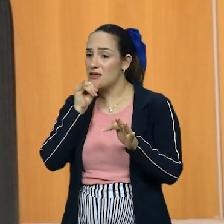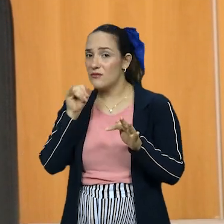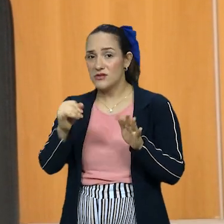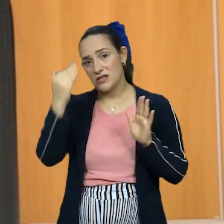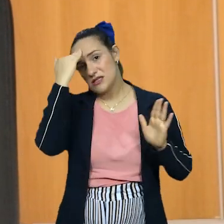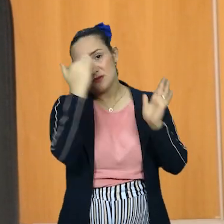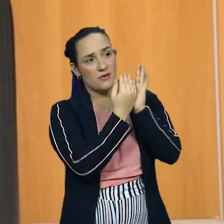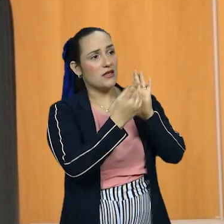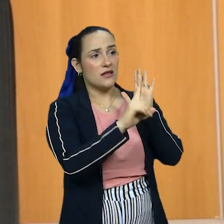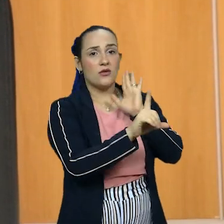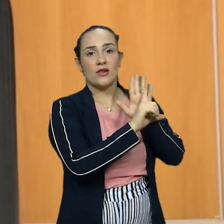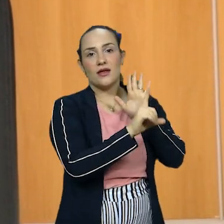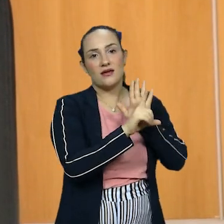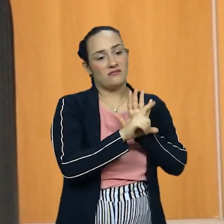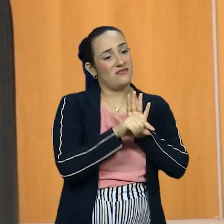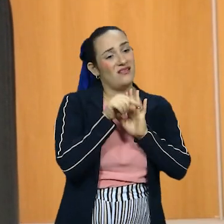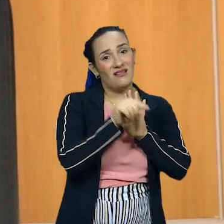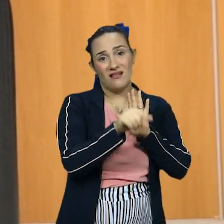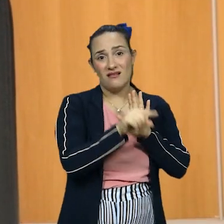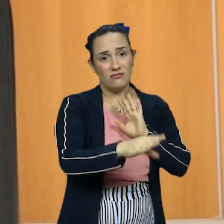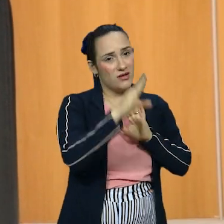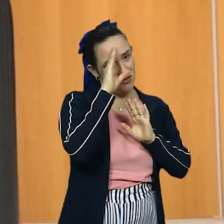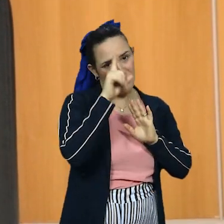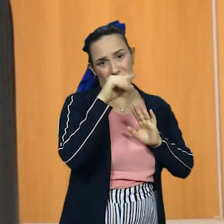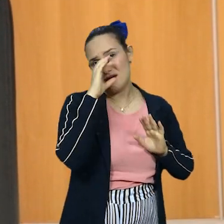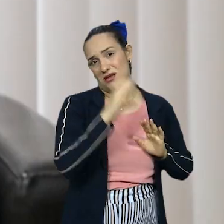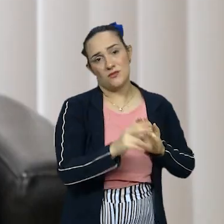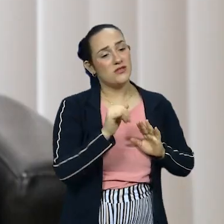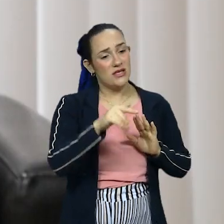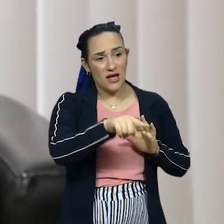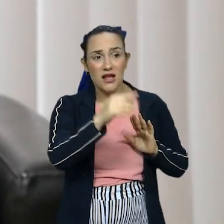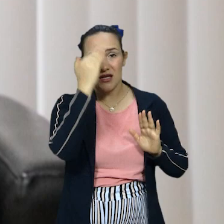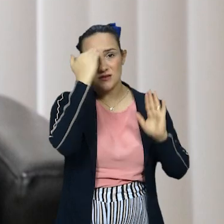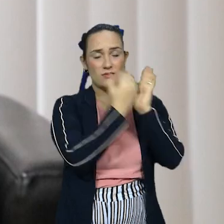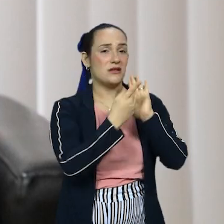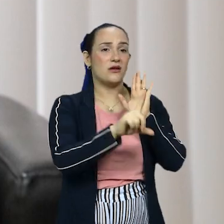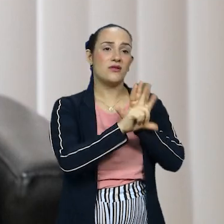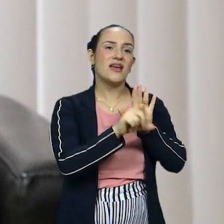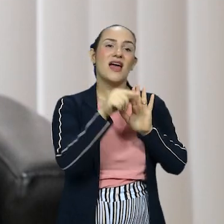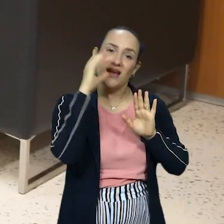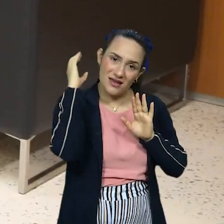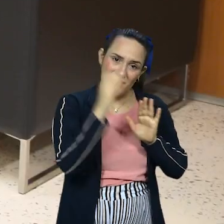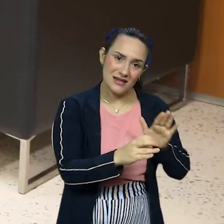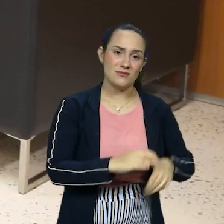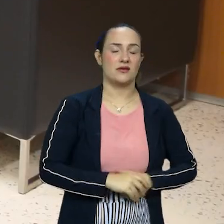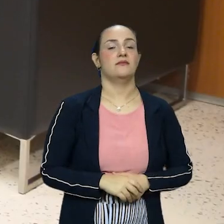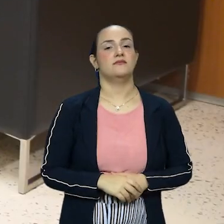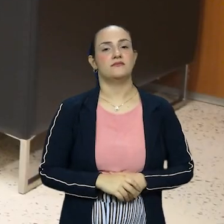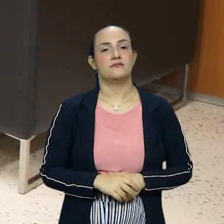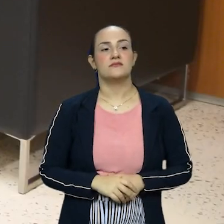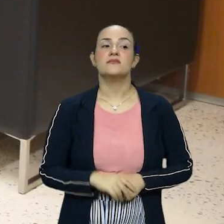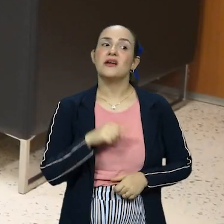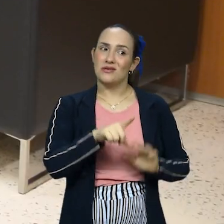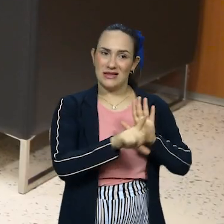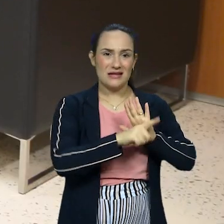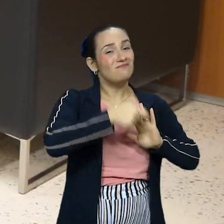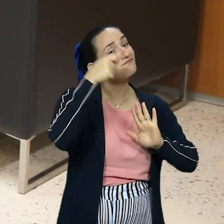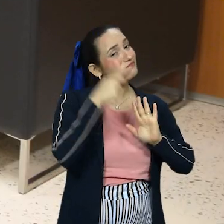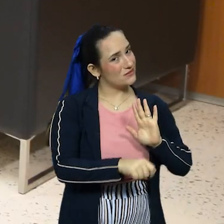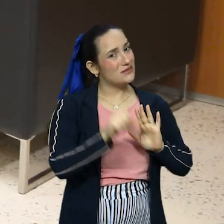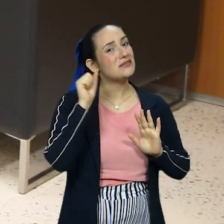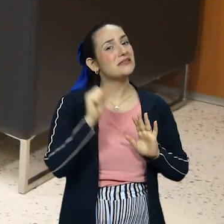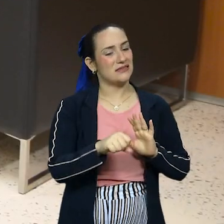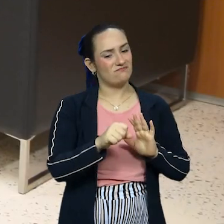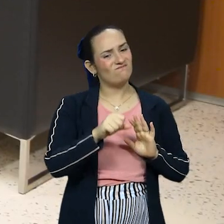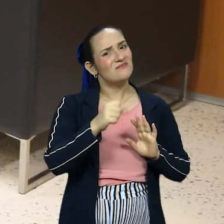como a inobservância de uma lei, para o militar é crime. O militar deixou de observar uma lei, ele comete um crime. Então, a